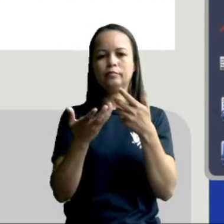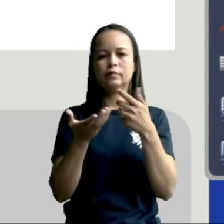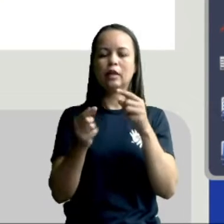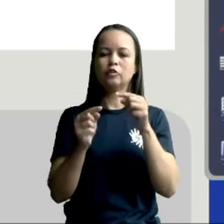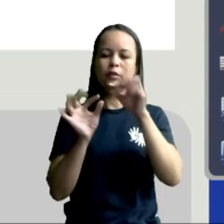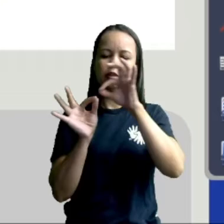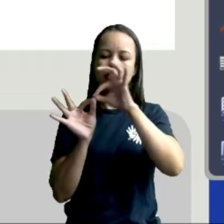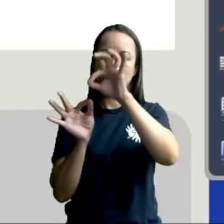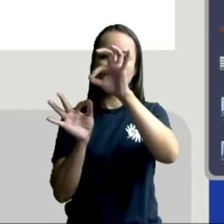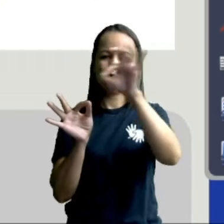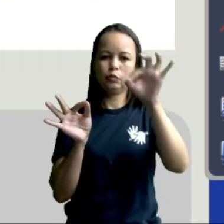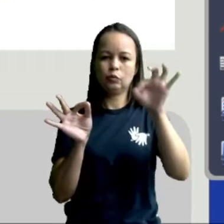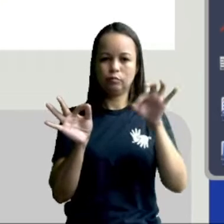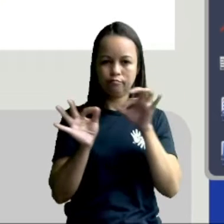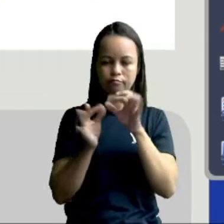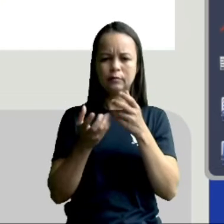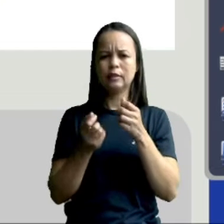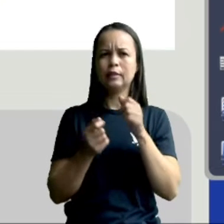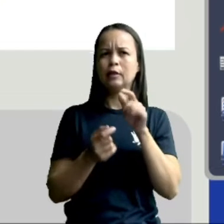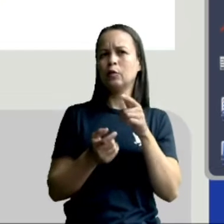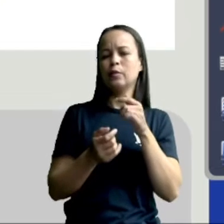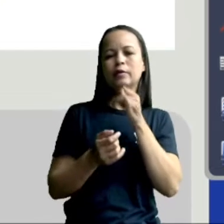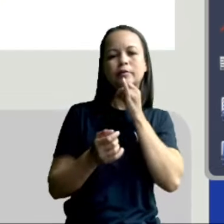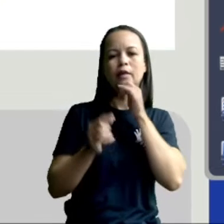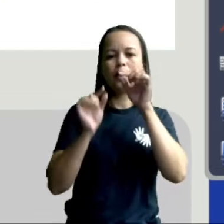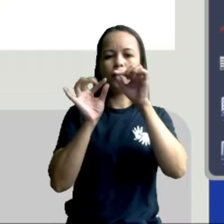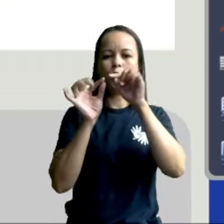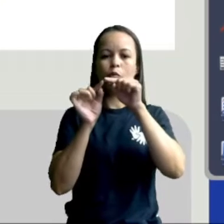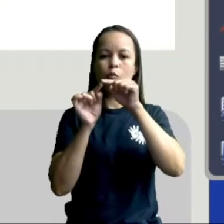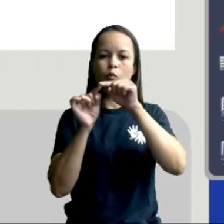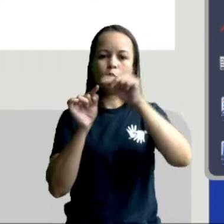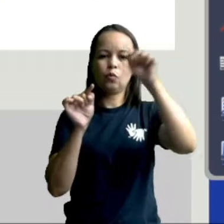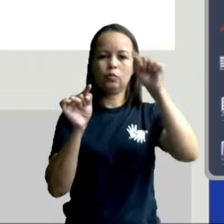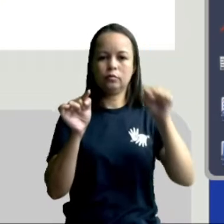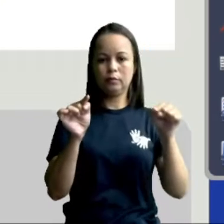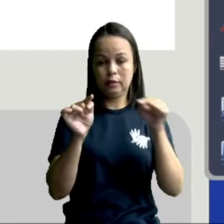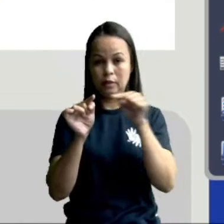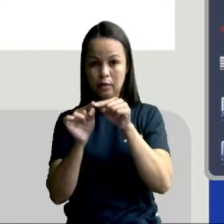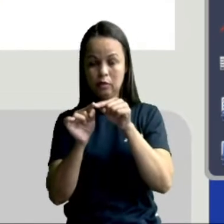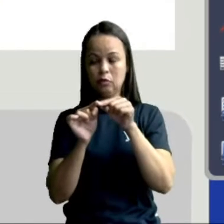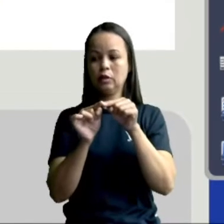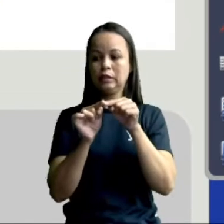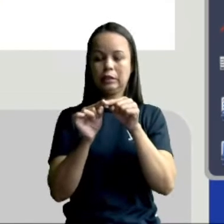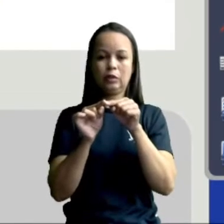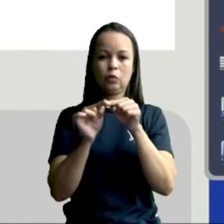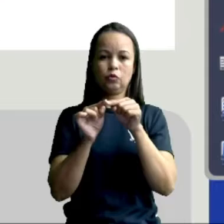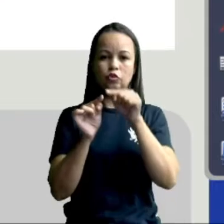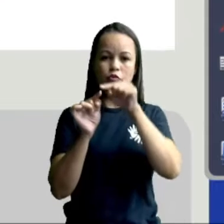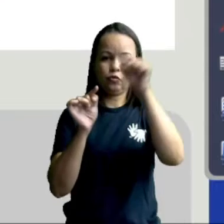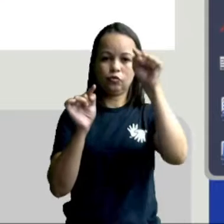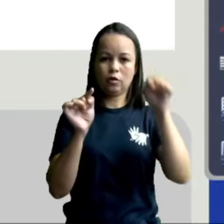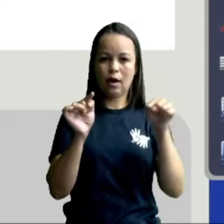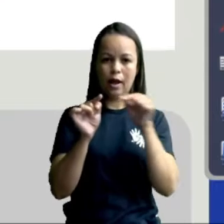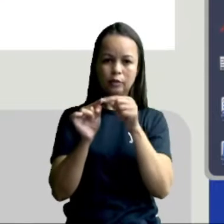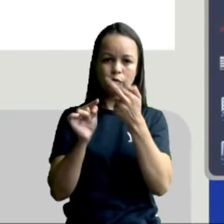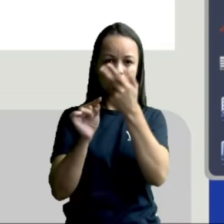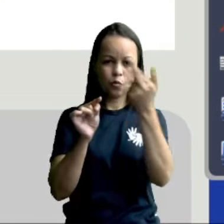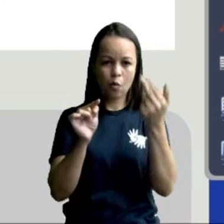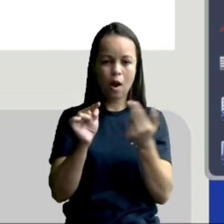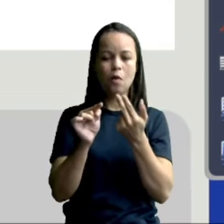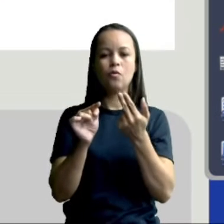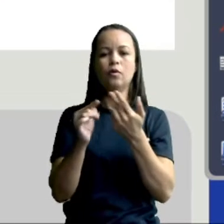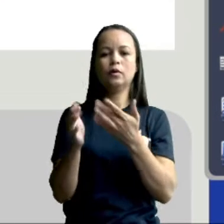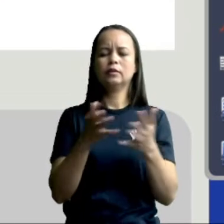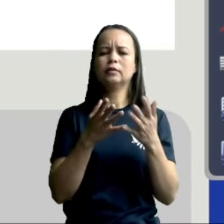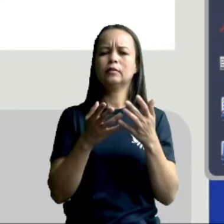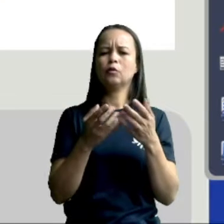medidas dos lados. No caso, se a gente tem um triângulo, este daqui é um triângulo onde os lados são todos iguais. Lembram de áreas anteriores